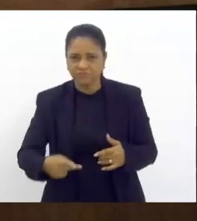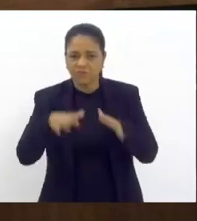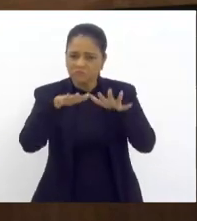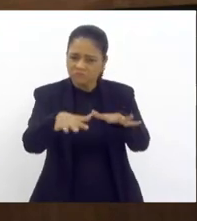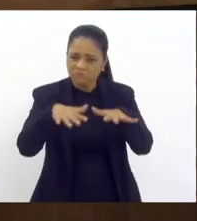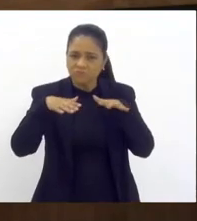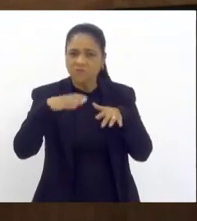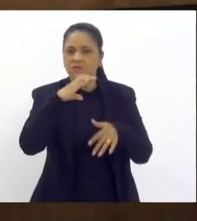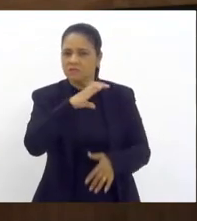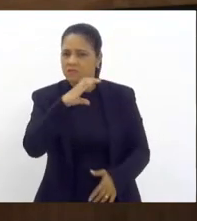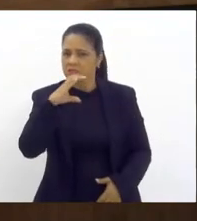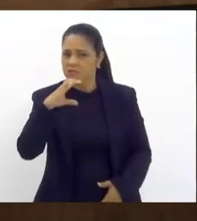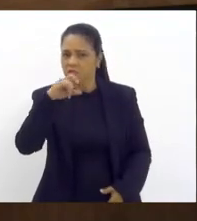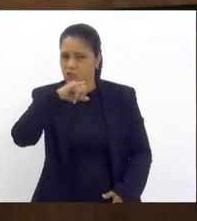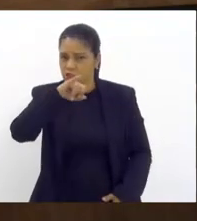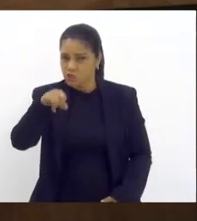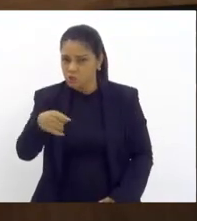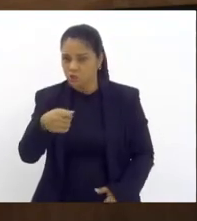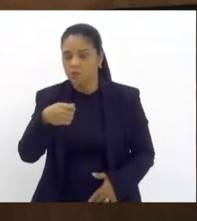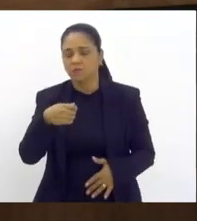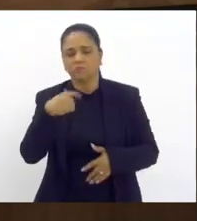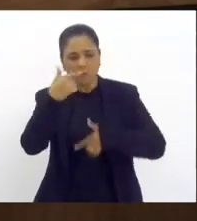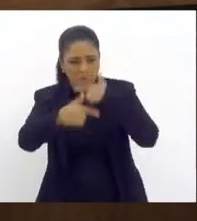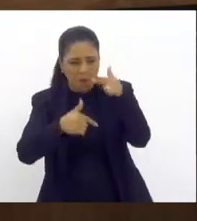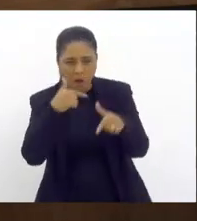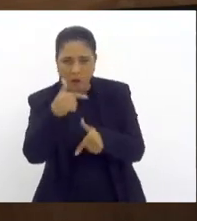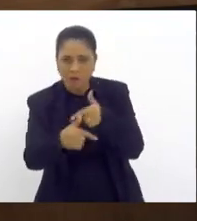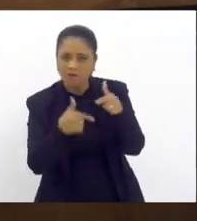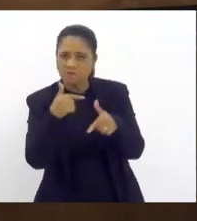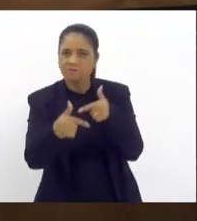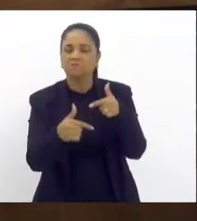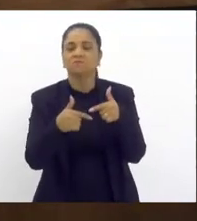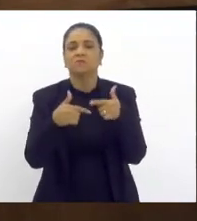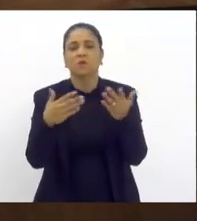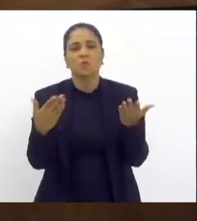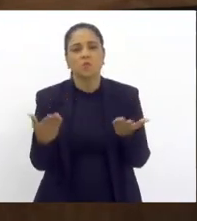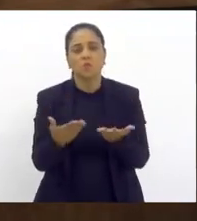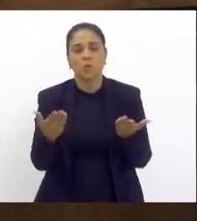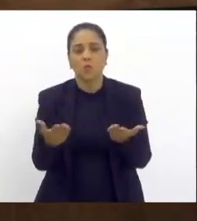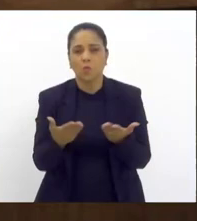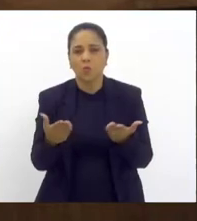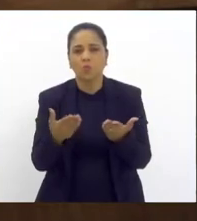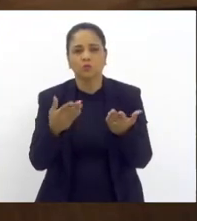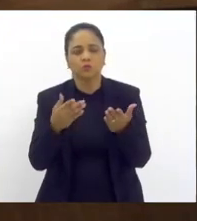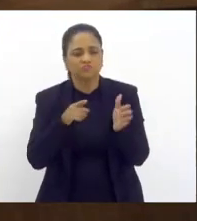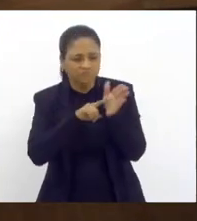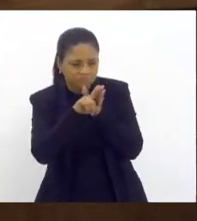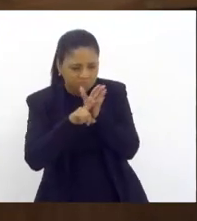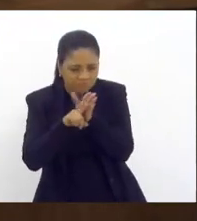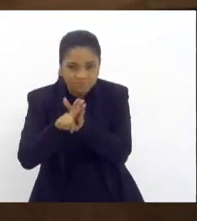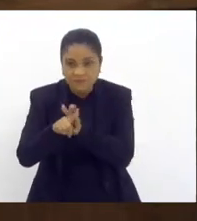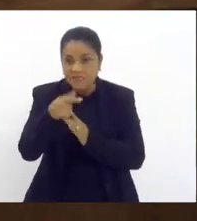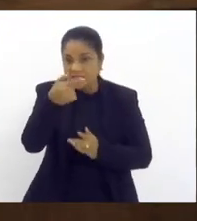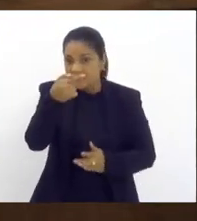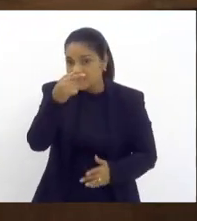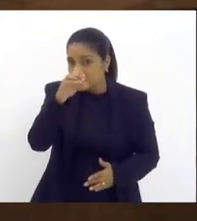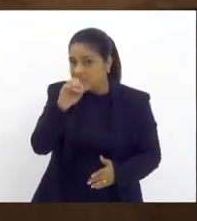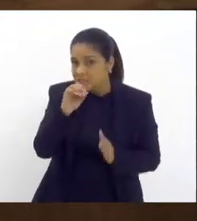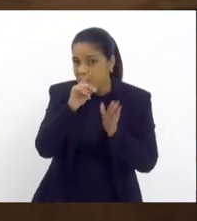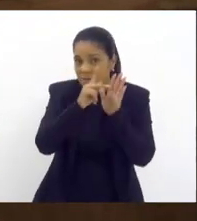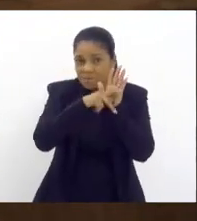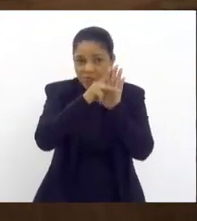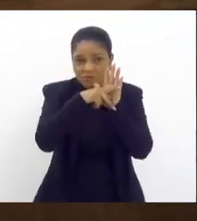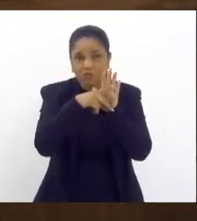CCJ pelo volume de produção. Hoje nós, mais uma vez, analisamos 70 projetos. Então, todas